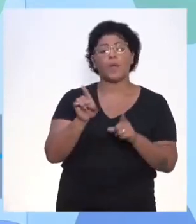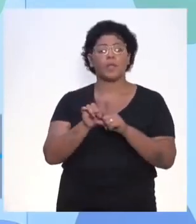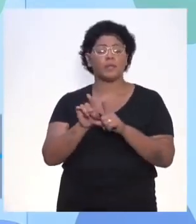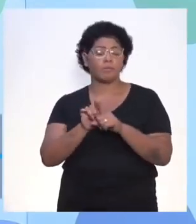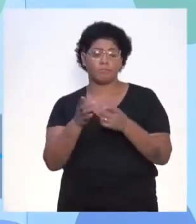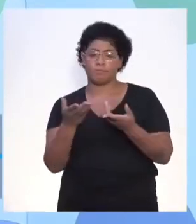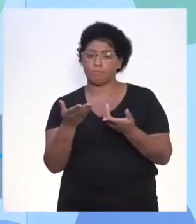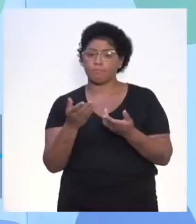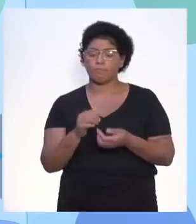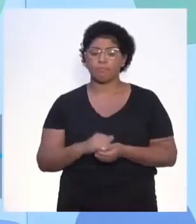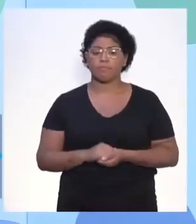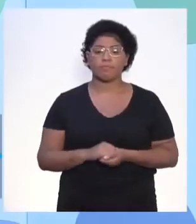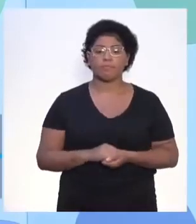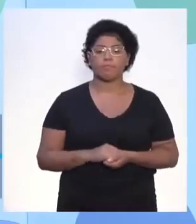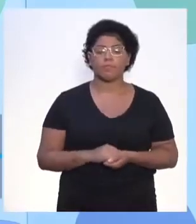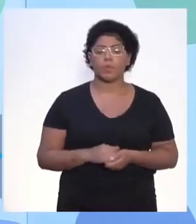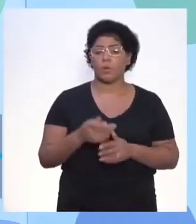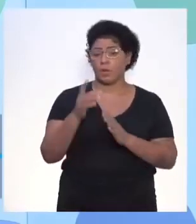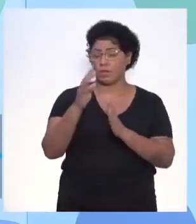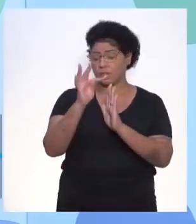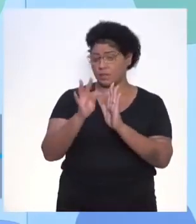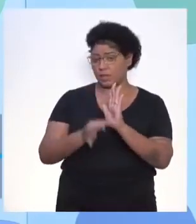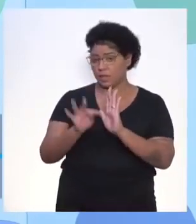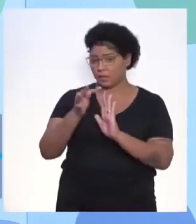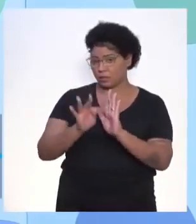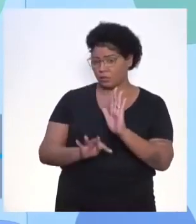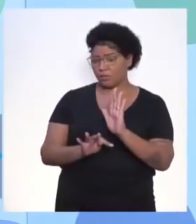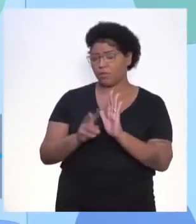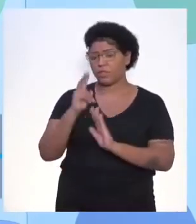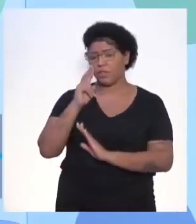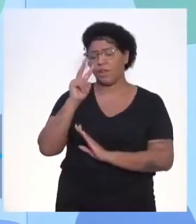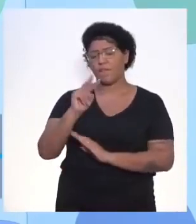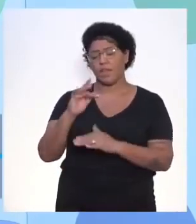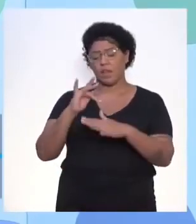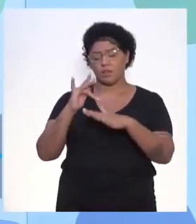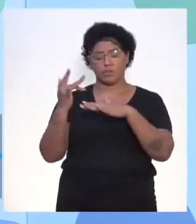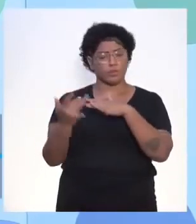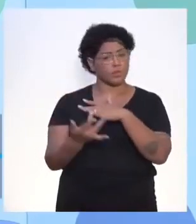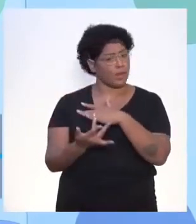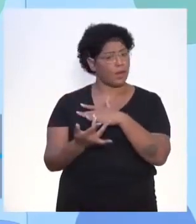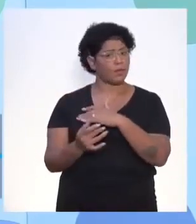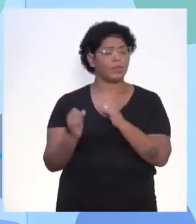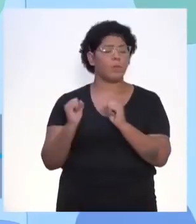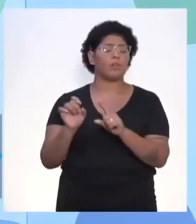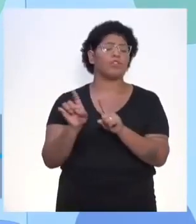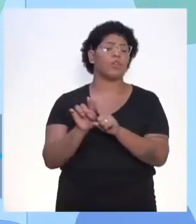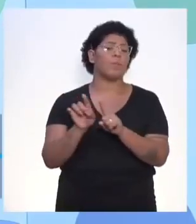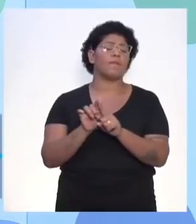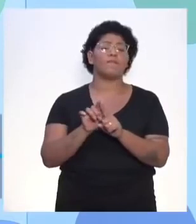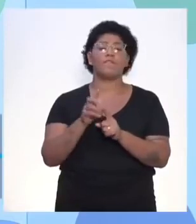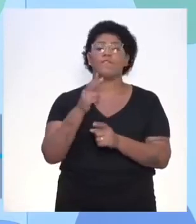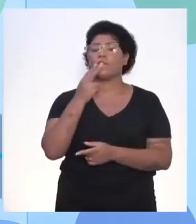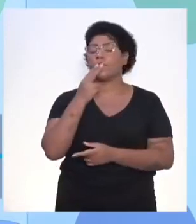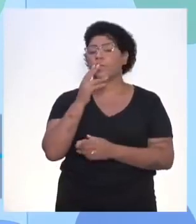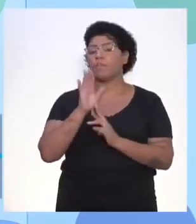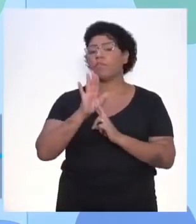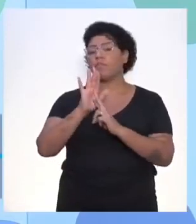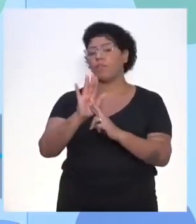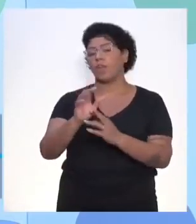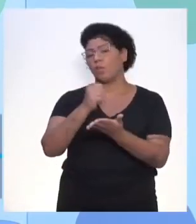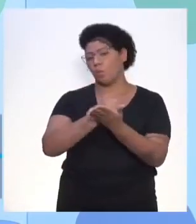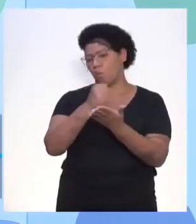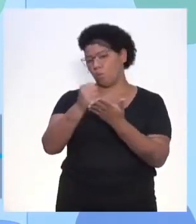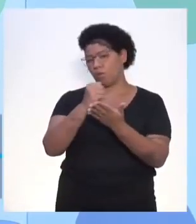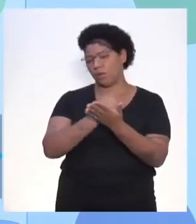passatempo. Então, geralmente, esse tipo de texto você vai ver muito em perfil de rede social, você pode ver numa carta que a pessoa está se candidatando ao emprego ou